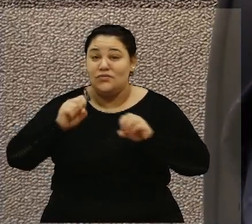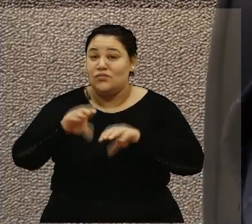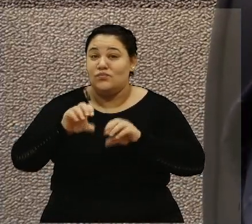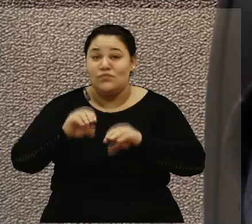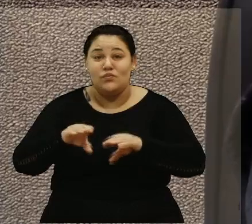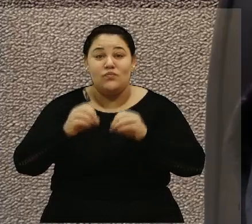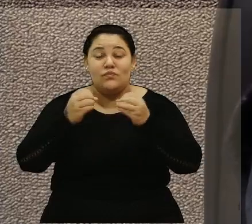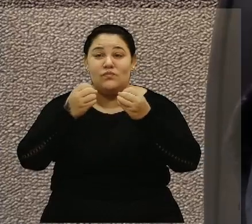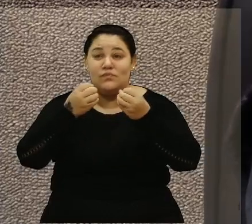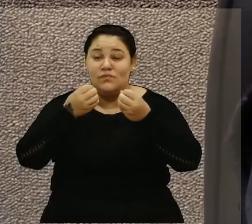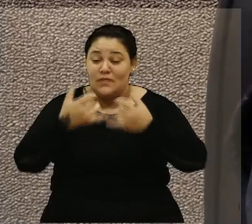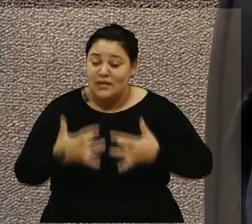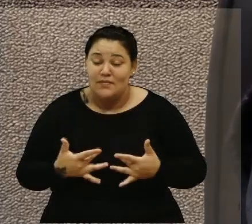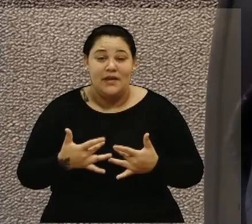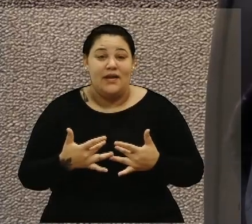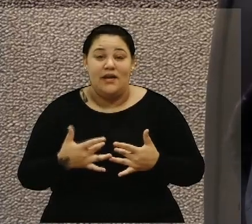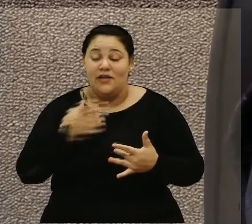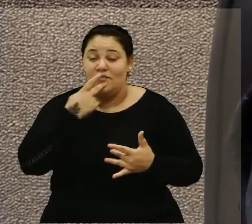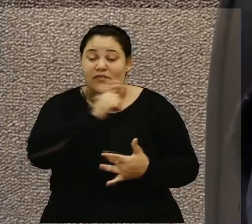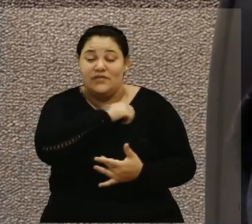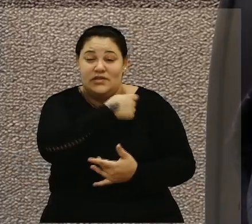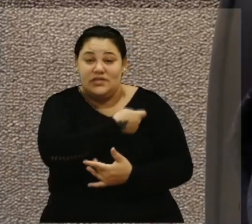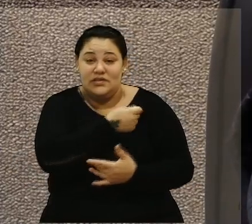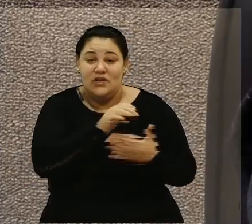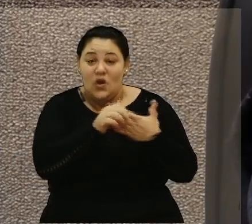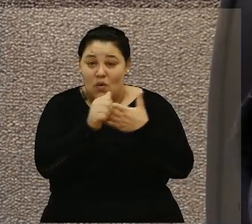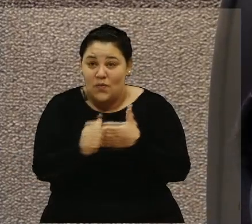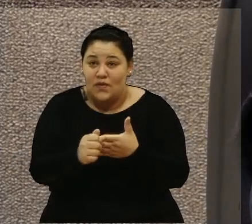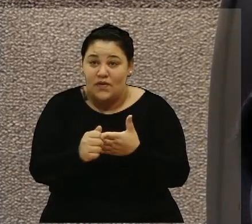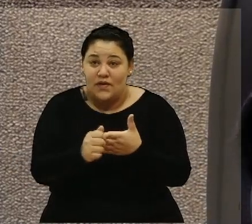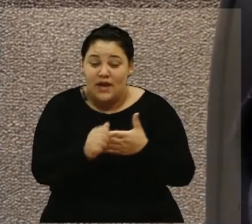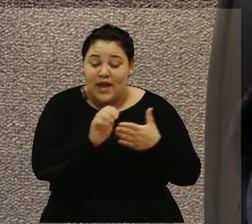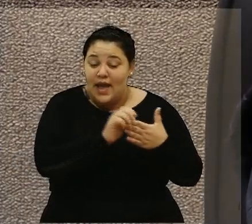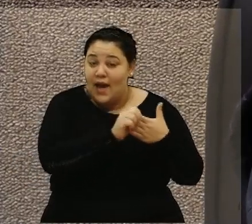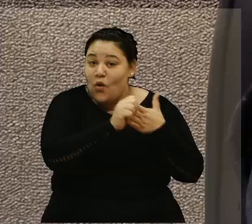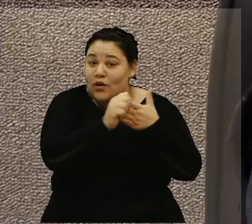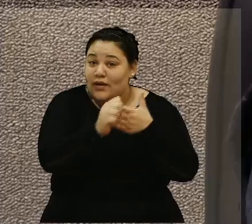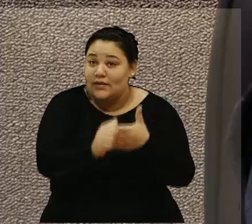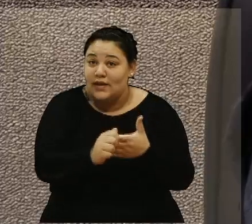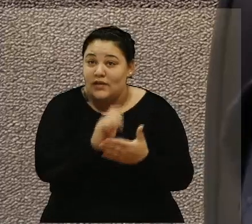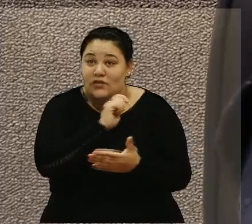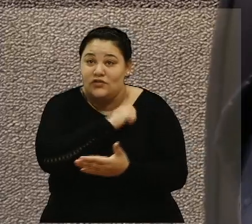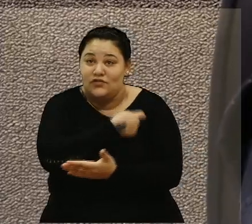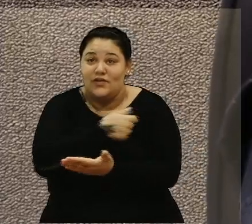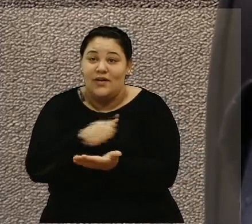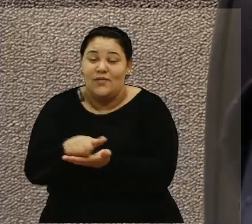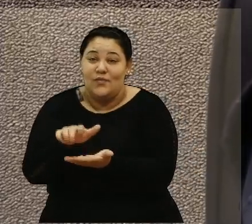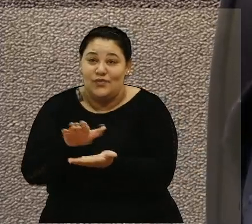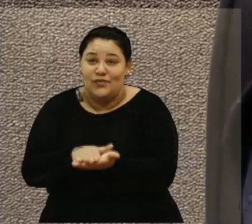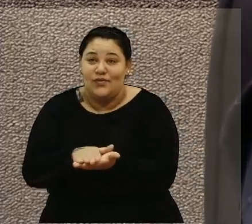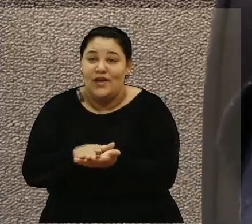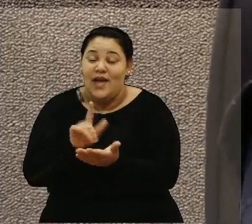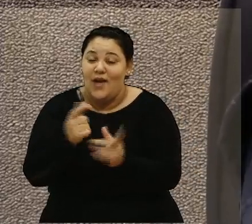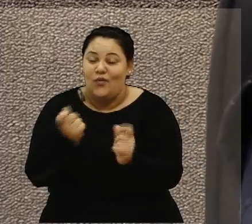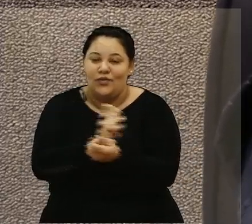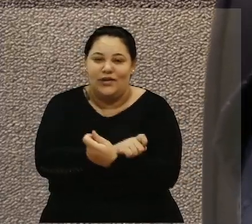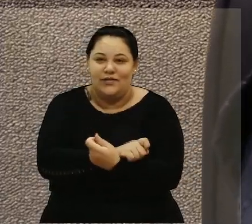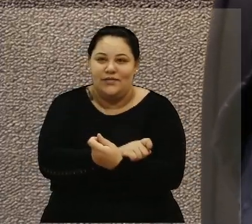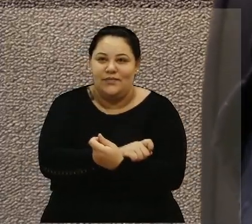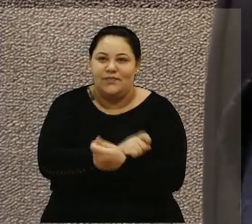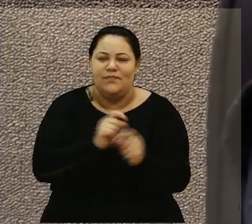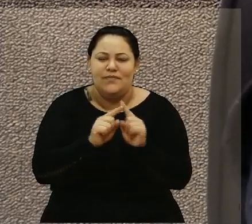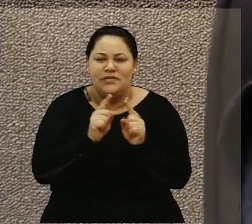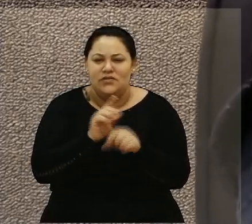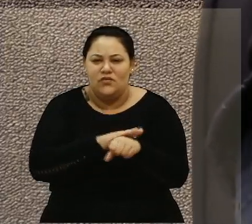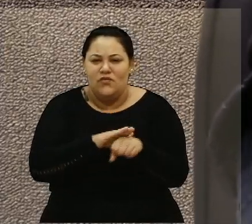fala em fiscalização, orientação, pressupõe orientar, notificar, punir. Infelizmente, às vezes é o inverso. Mas eu falava com